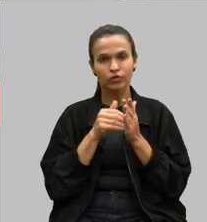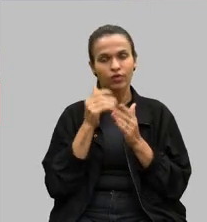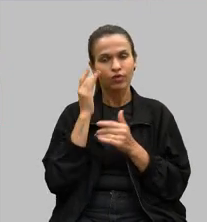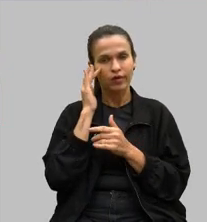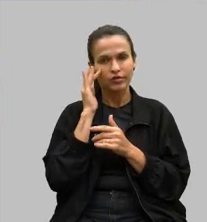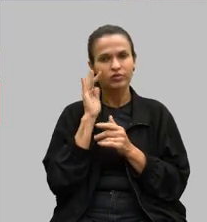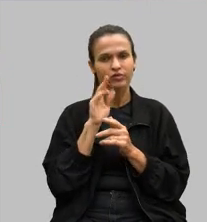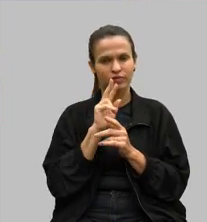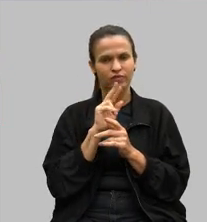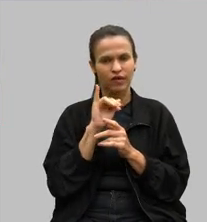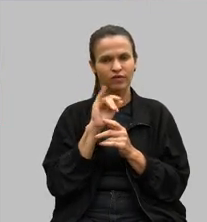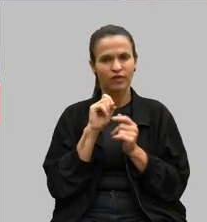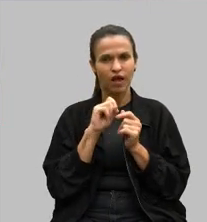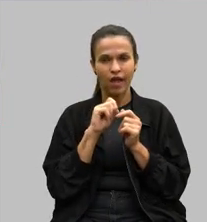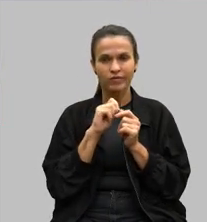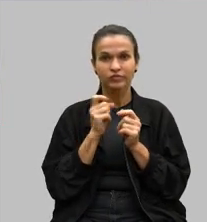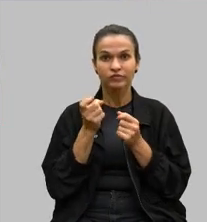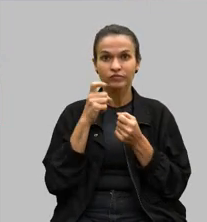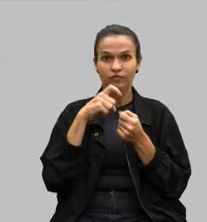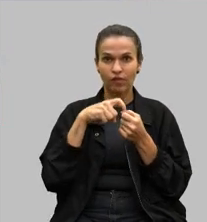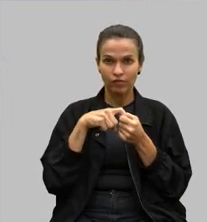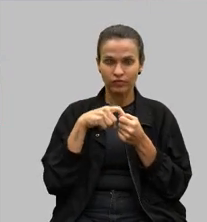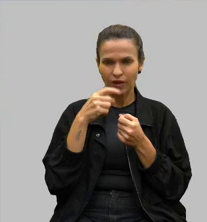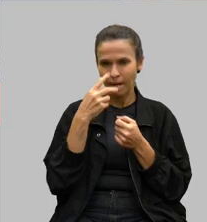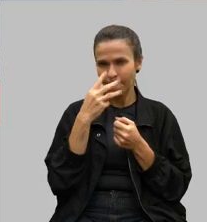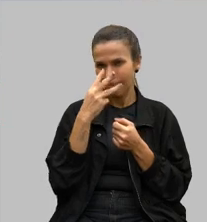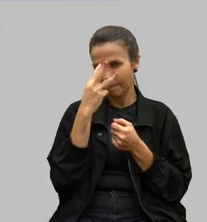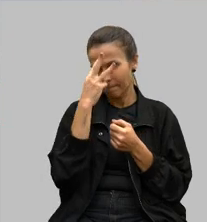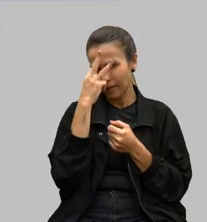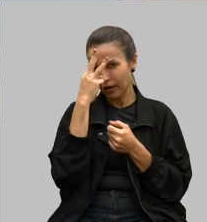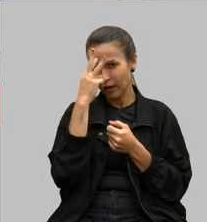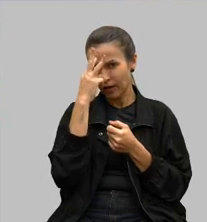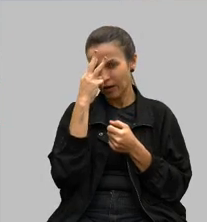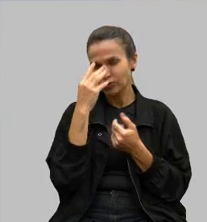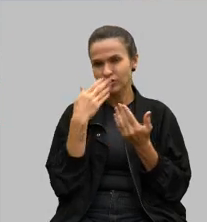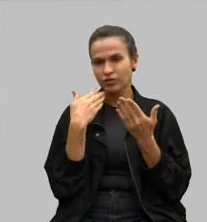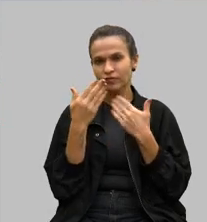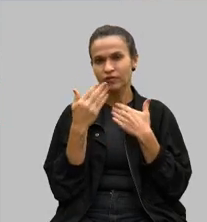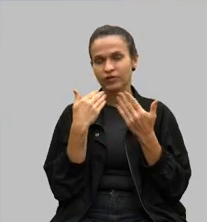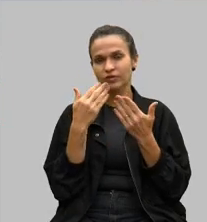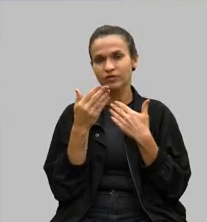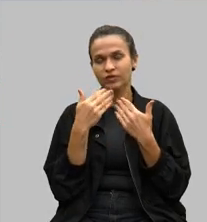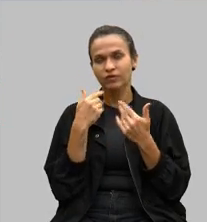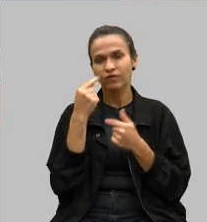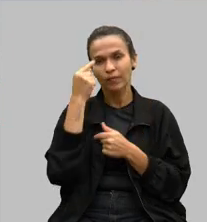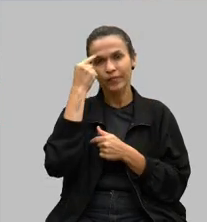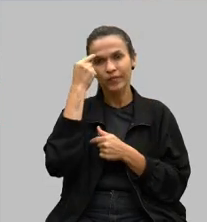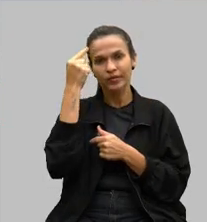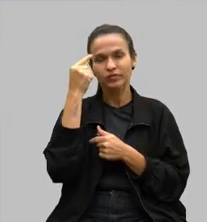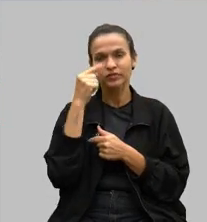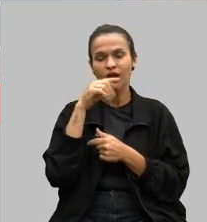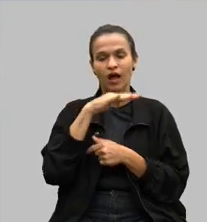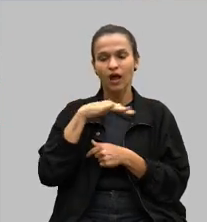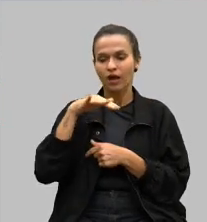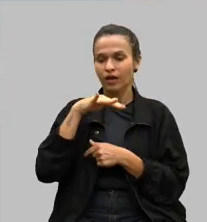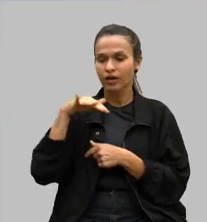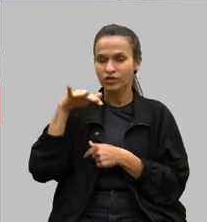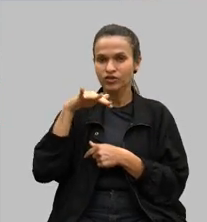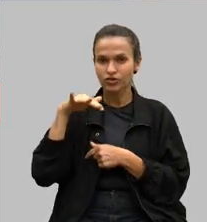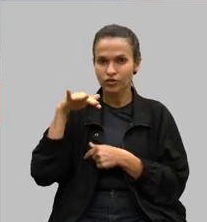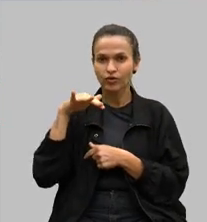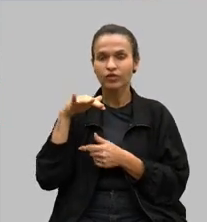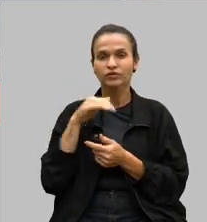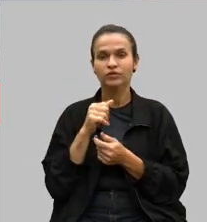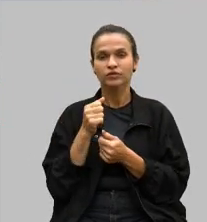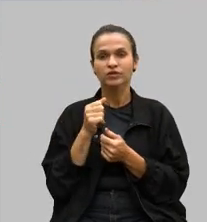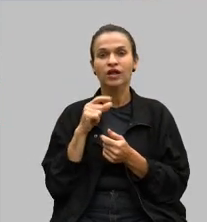fazer eu tô só para voltar Macaé você tá falando eu fiquei pensando como que a gente ia fazer eu tava pensando que nas regiões Natália eh você